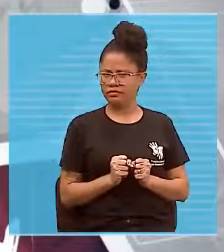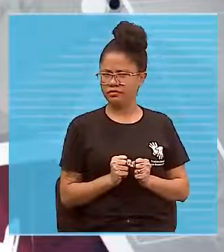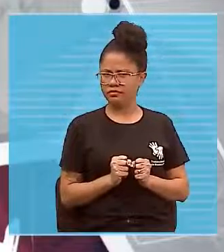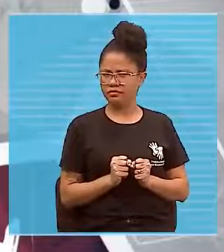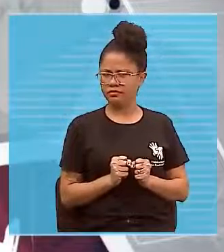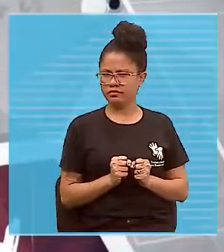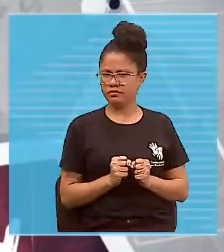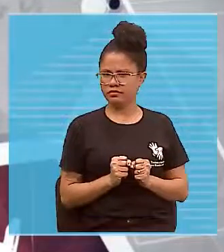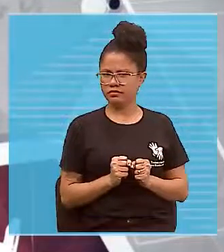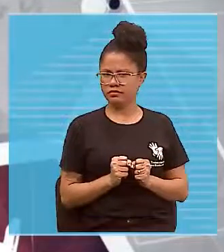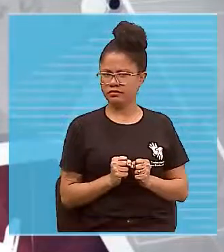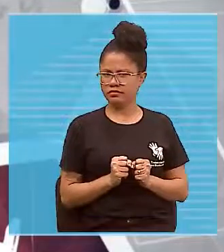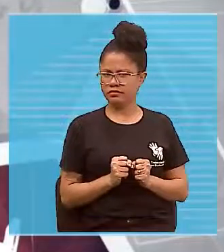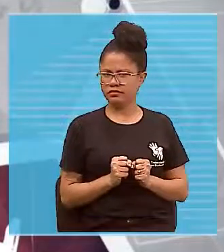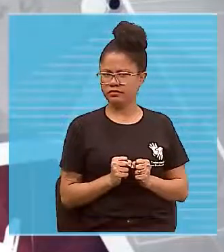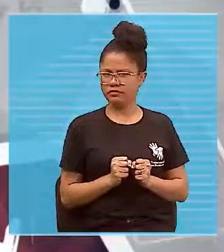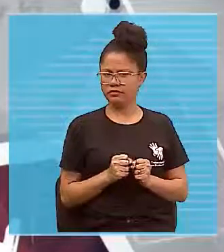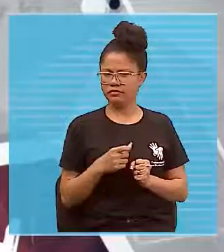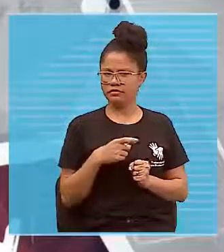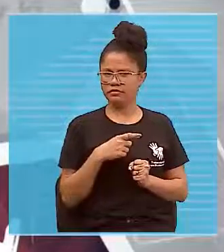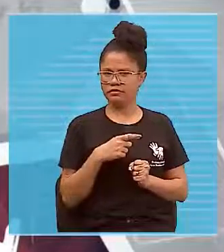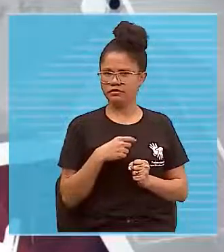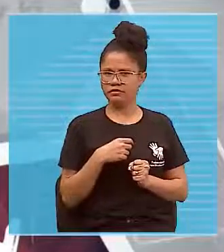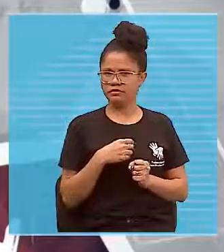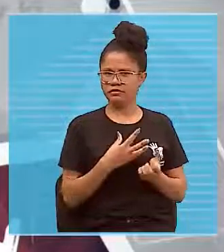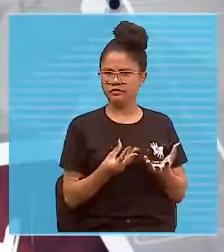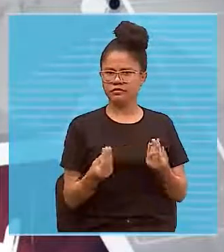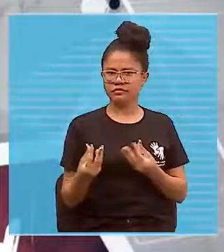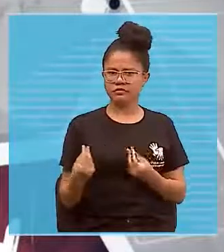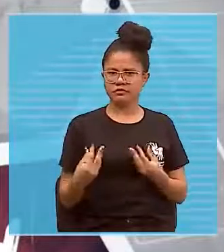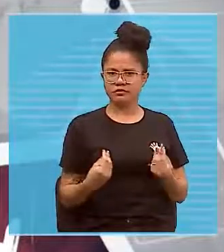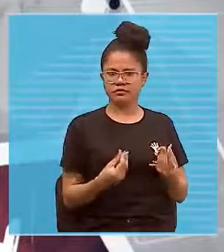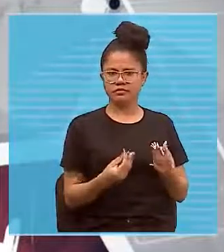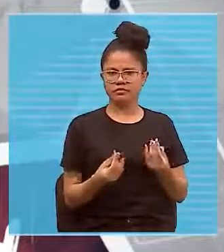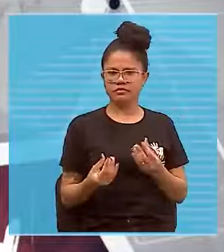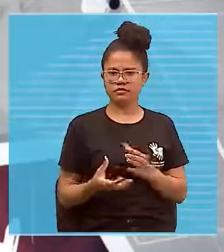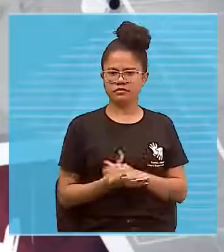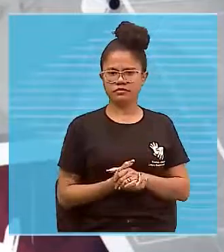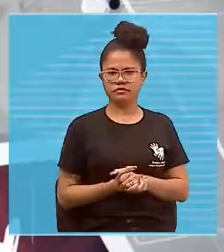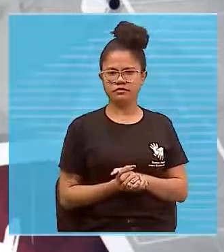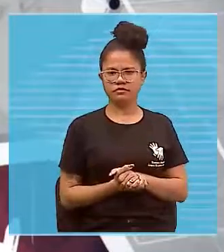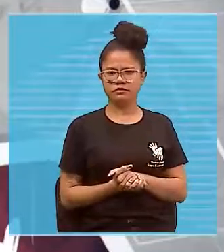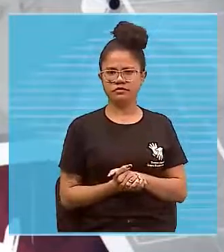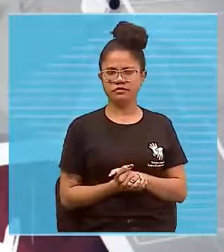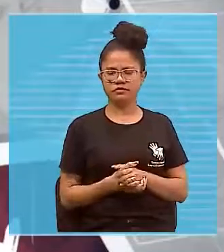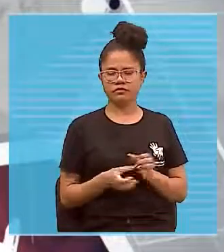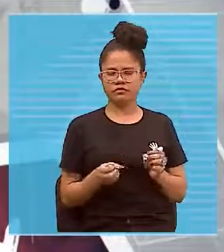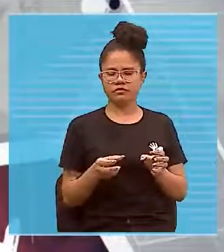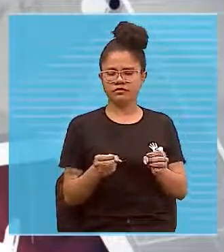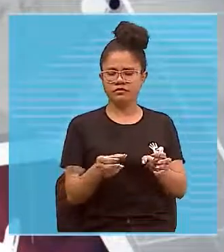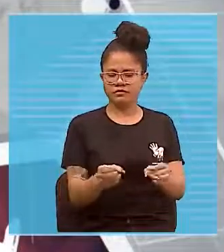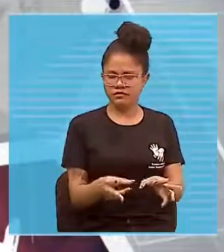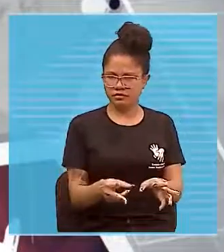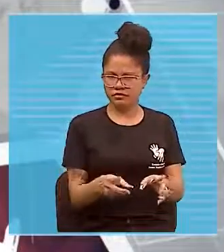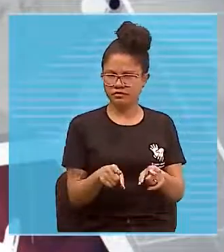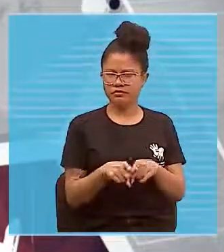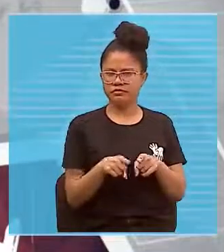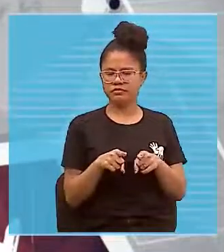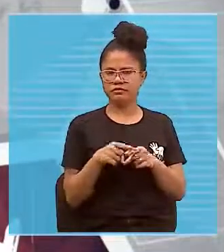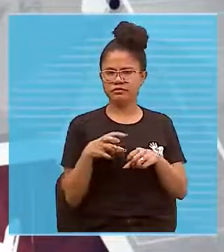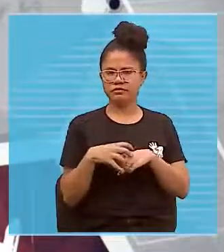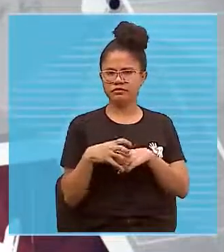meu intestino, que tem centenas de milhares de bactérias e fungos,